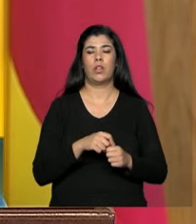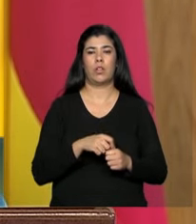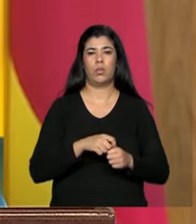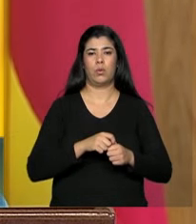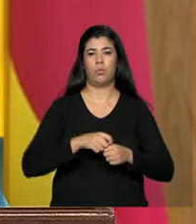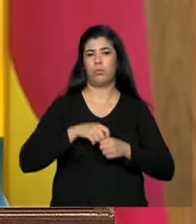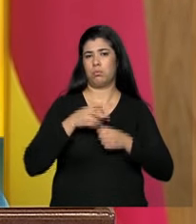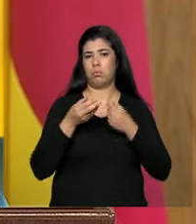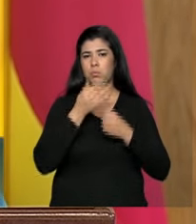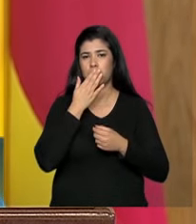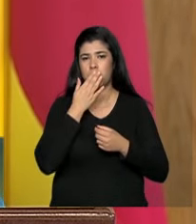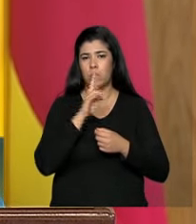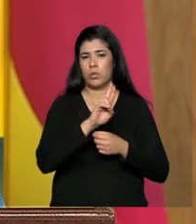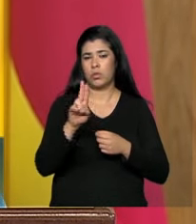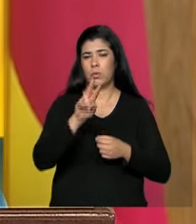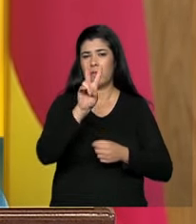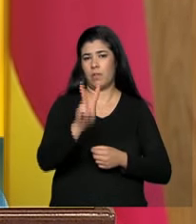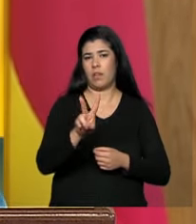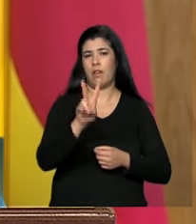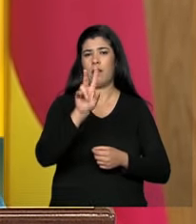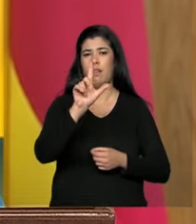microsatélites brasileiro,